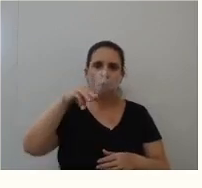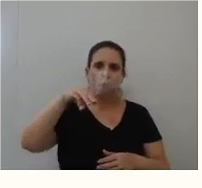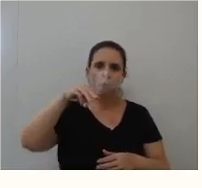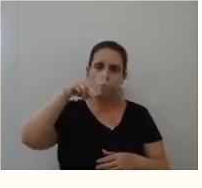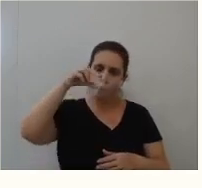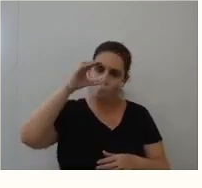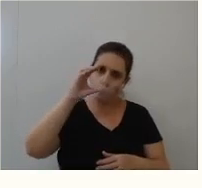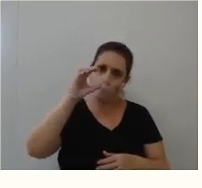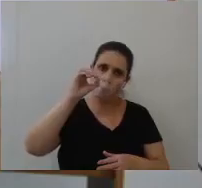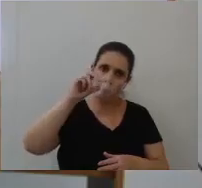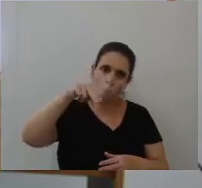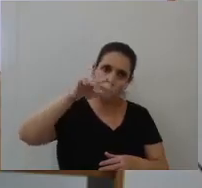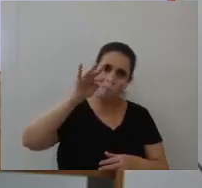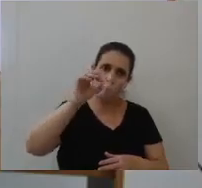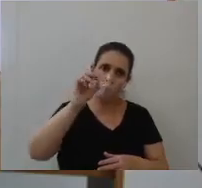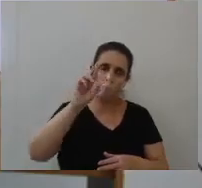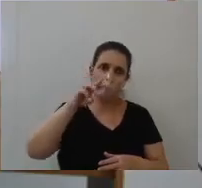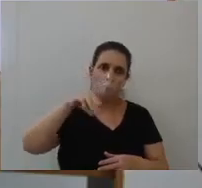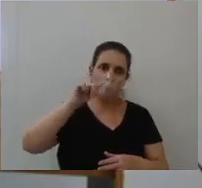conformativas, beleza?